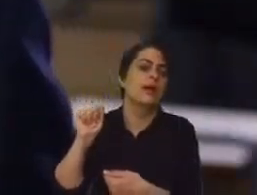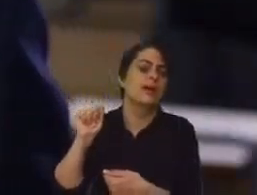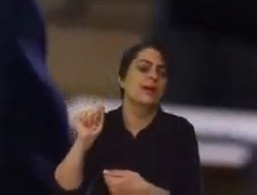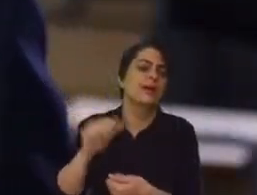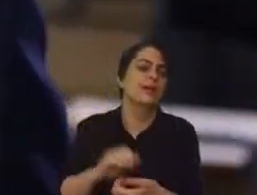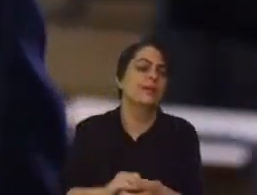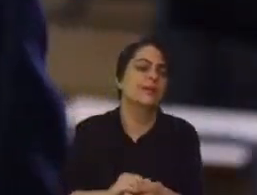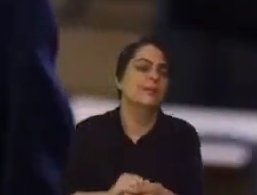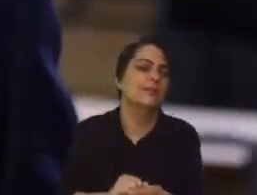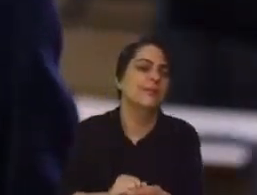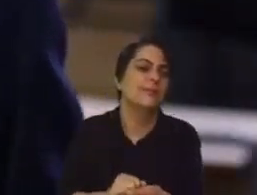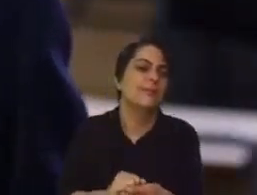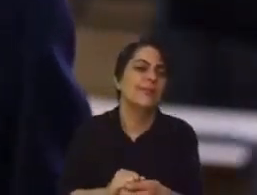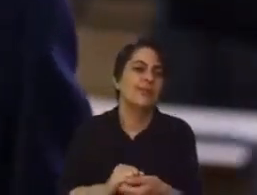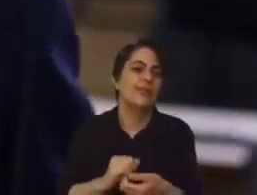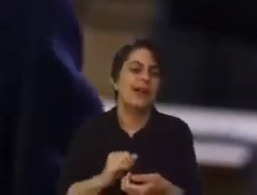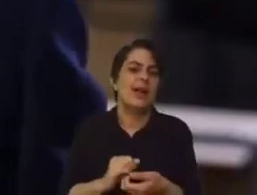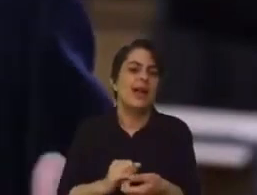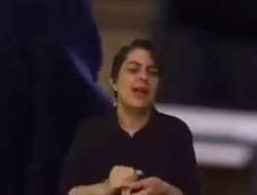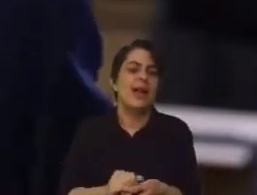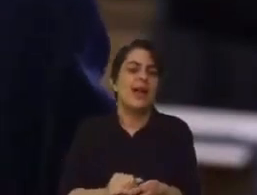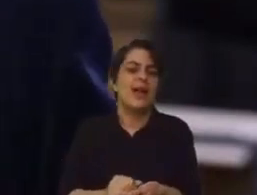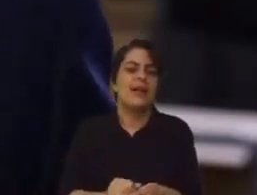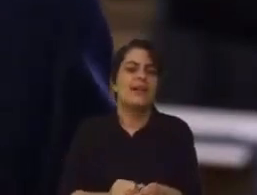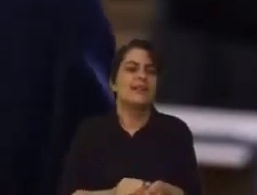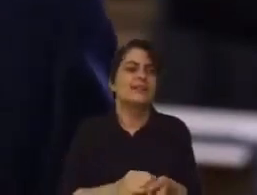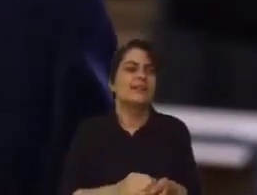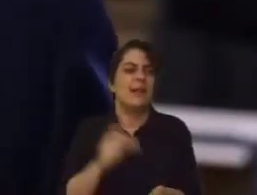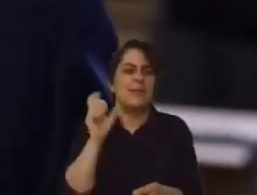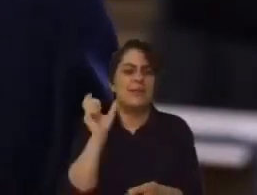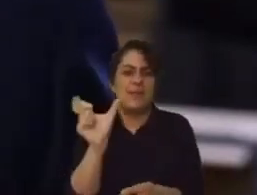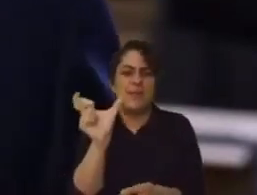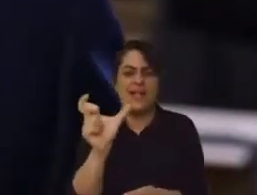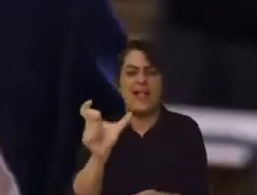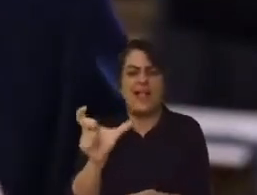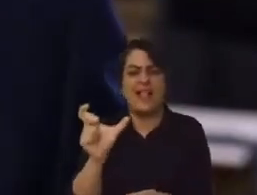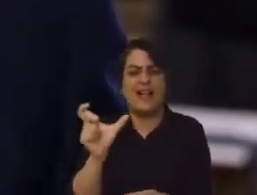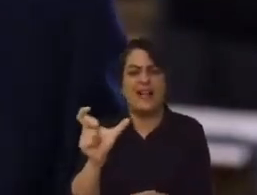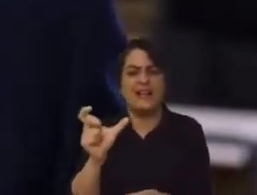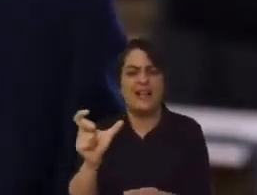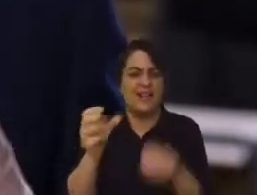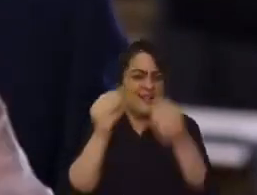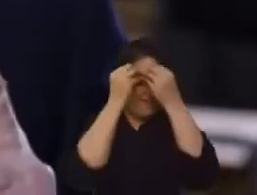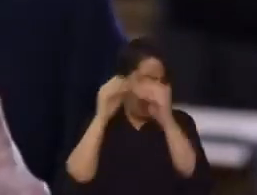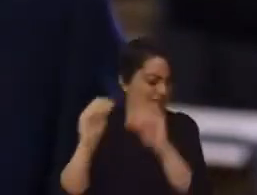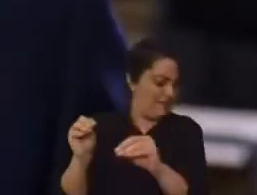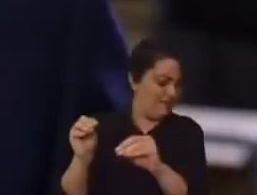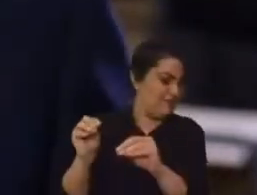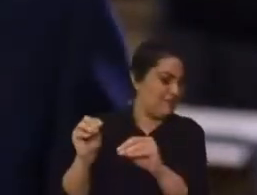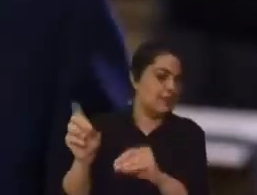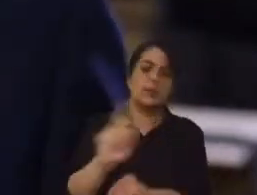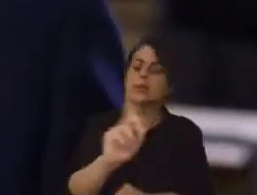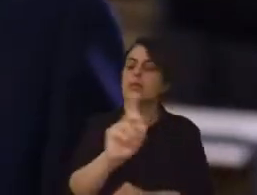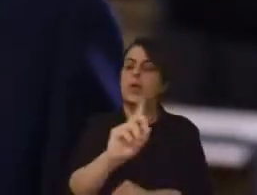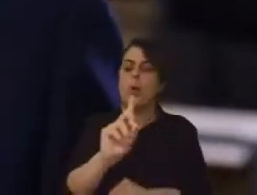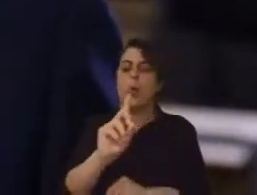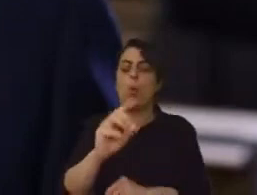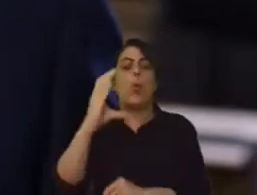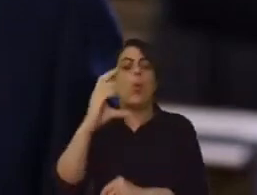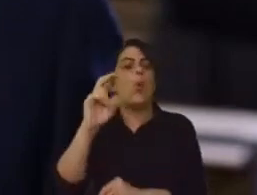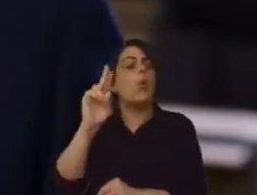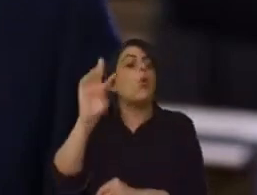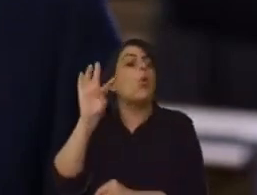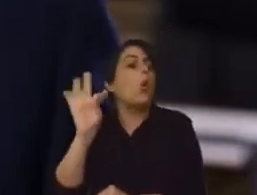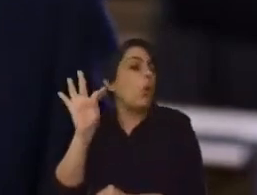sabe, derrota, o verbo perdi, o verbo desistir, não. A CUT não desiste nunca, a